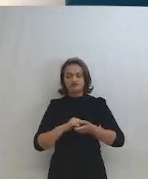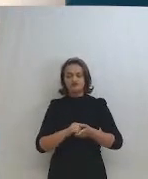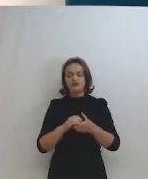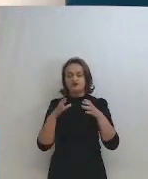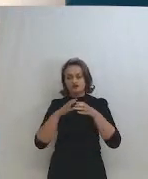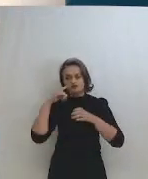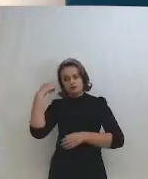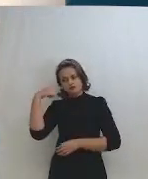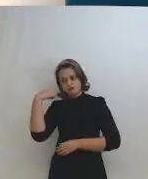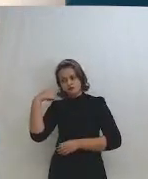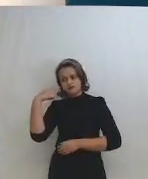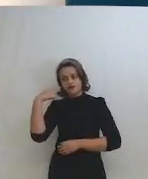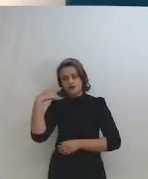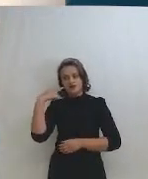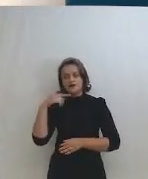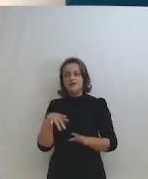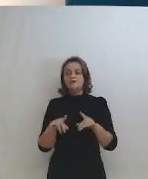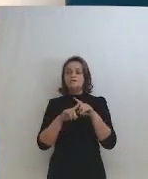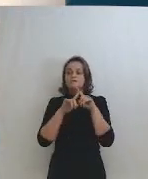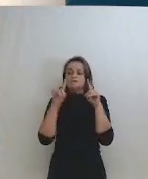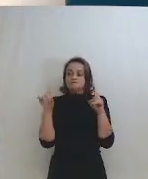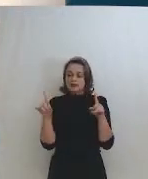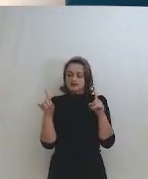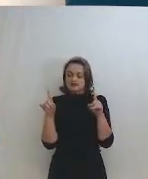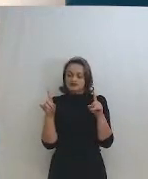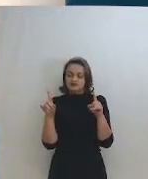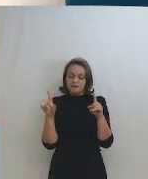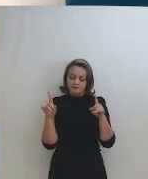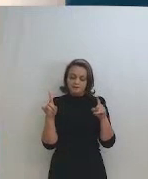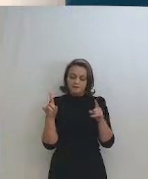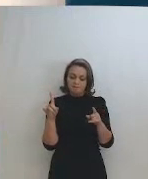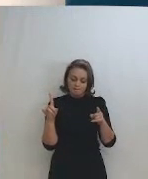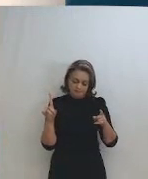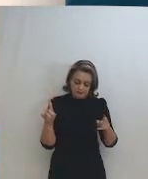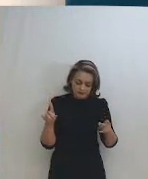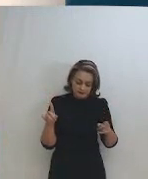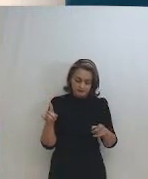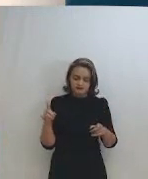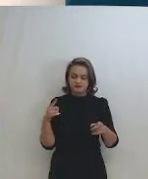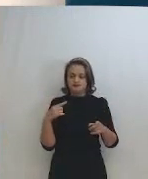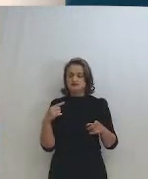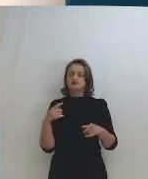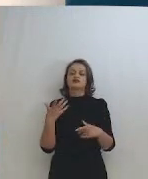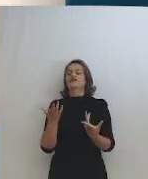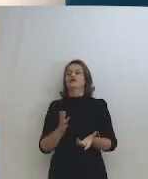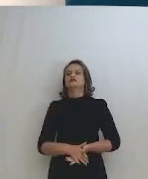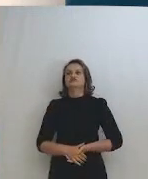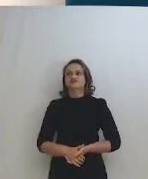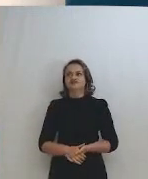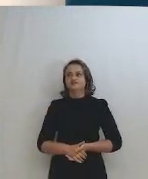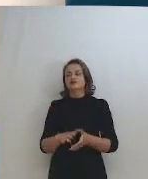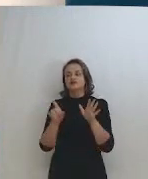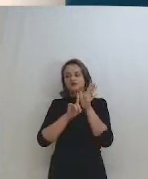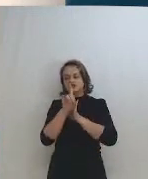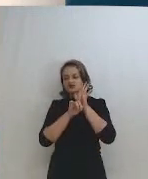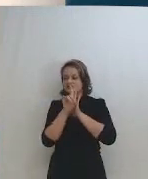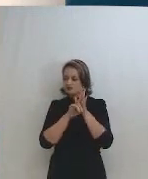mas estou aqui, após o exame destes autos,